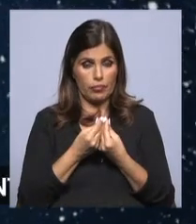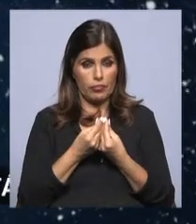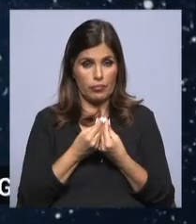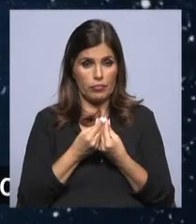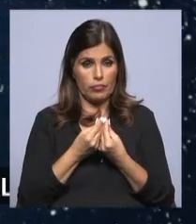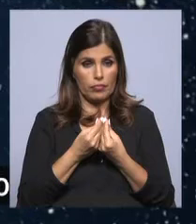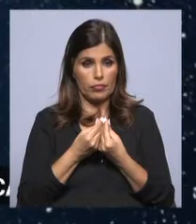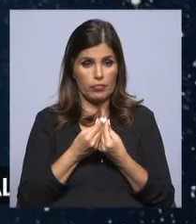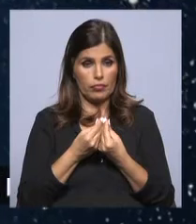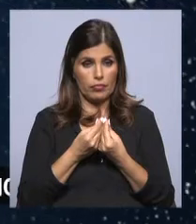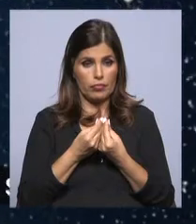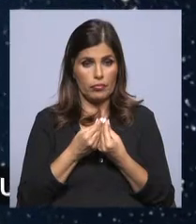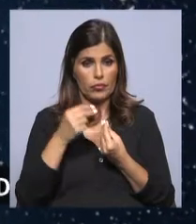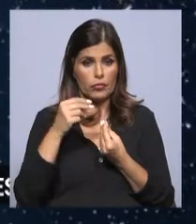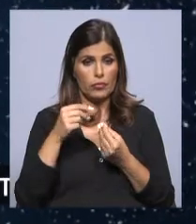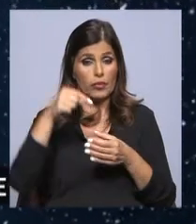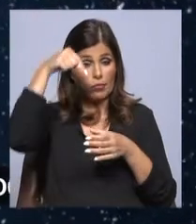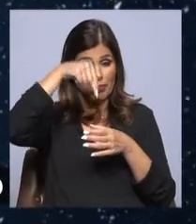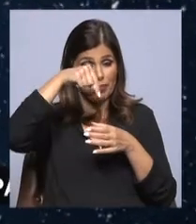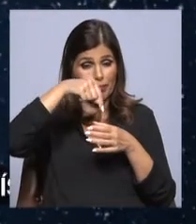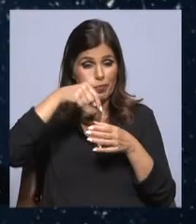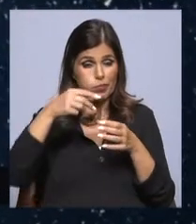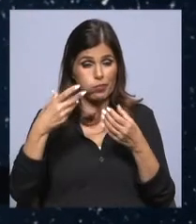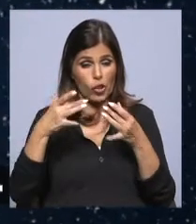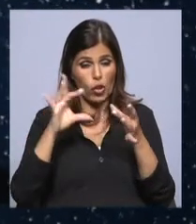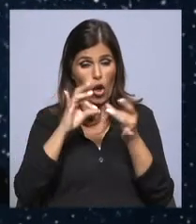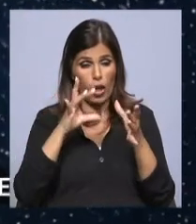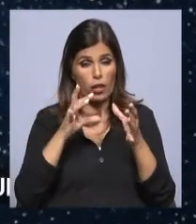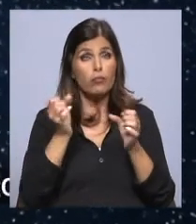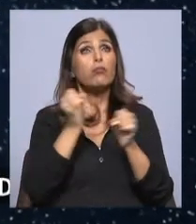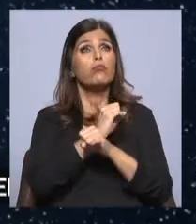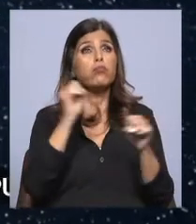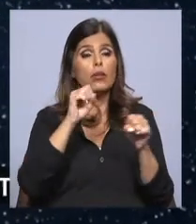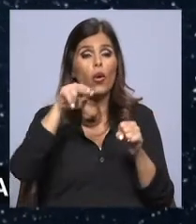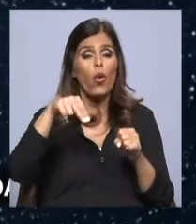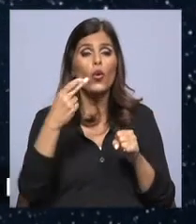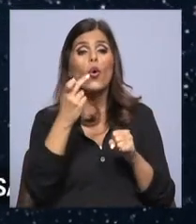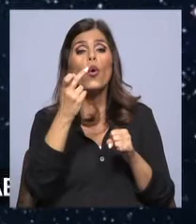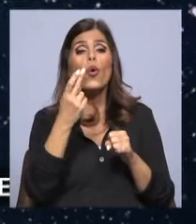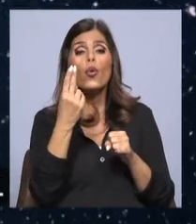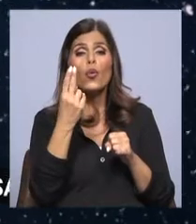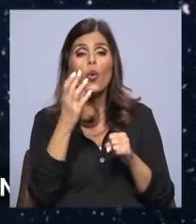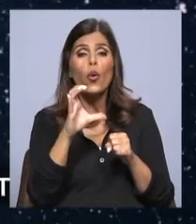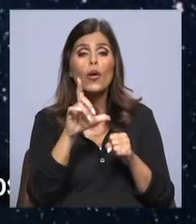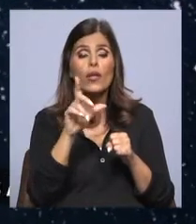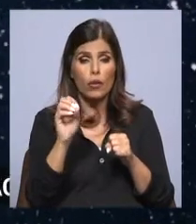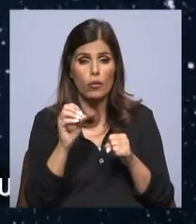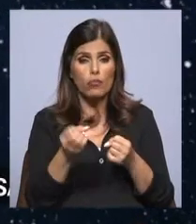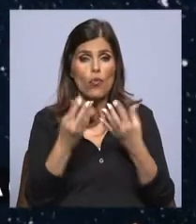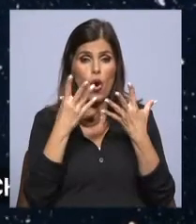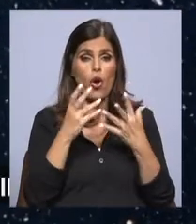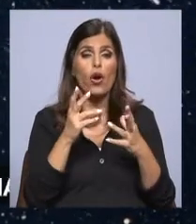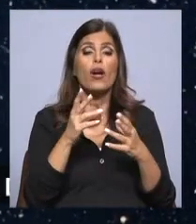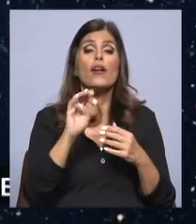quando toca no núcleo, explode. Faz explodir o próprio núcleo da estrela companheira. O que é que dá origem, Cristiana? A uma supernova, a